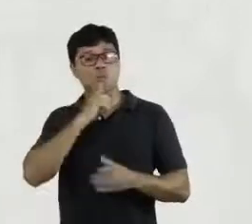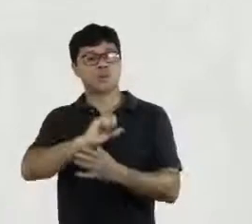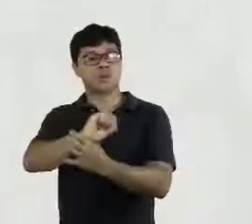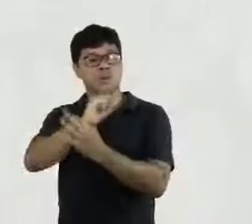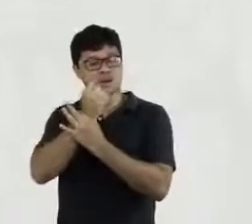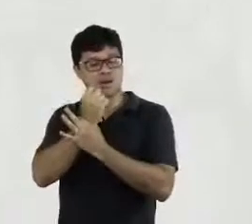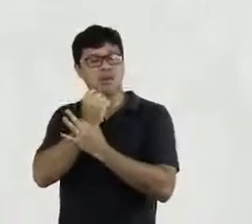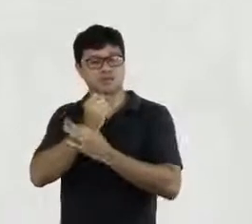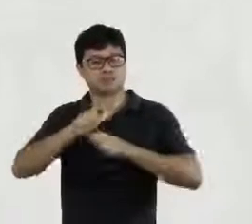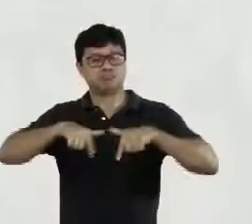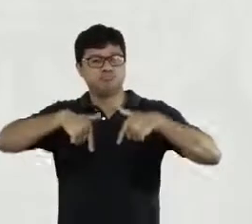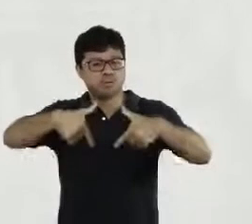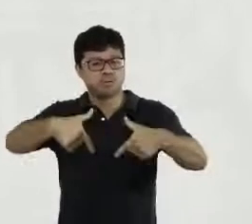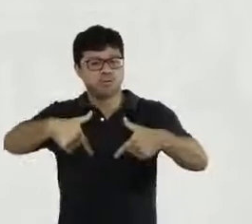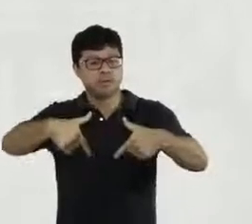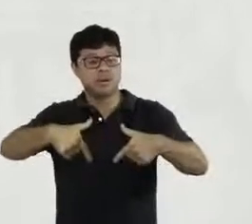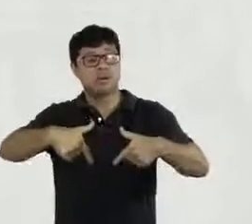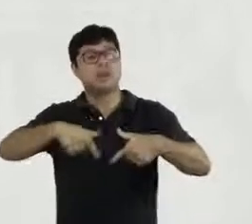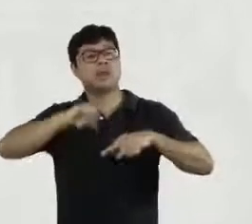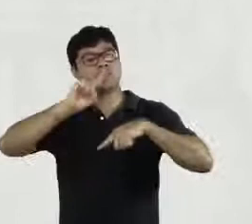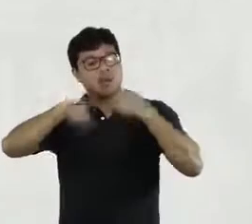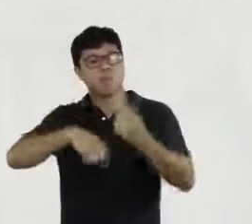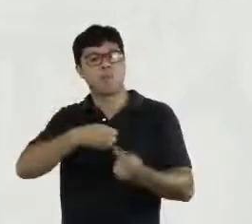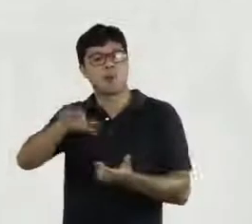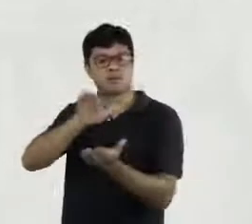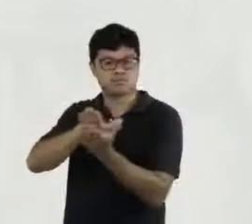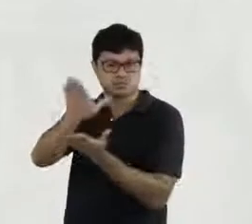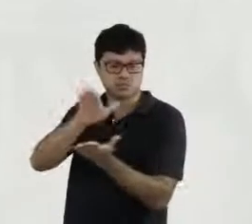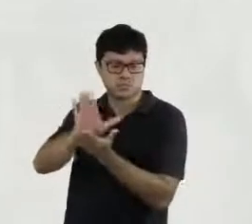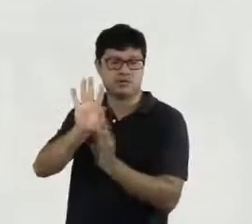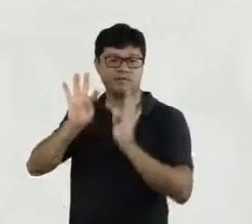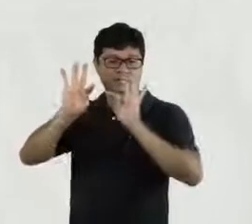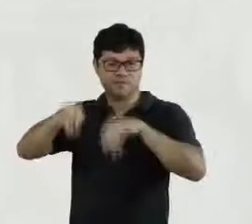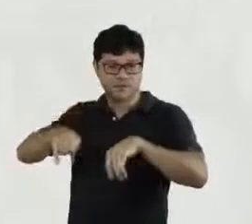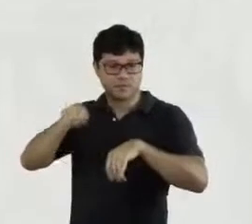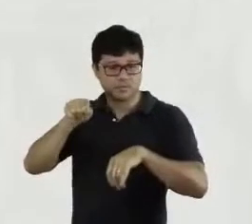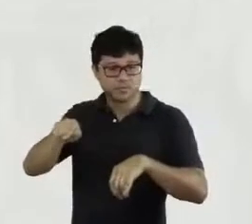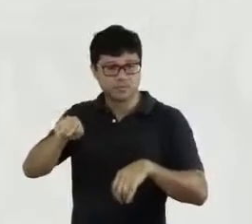da execução, antes de se mandar para a publicação final.